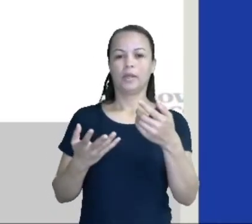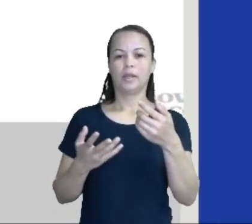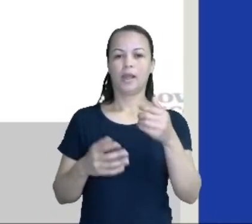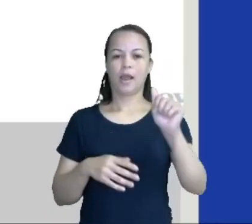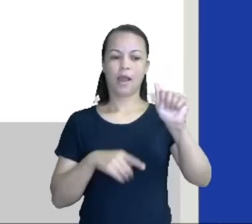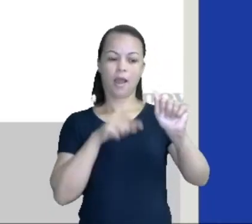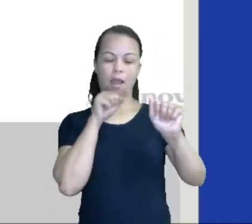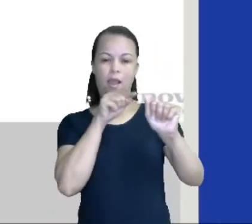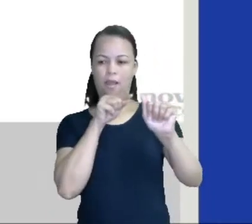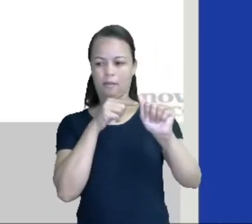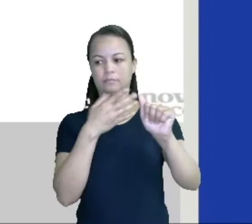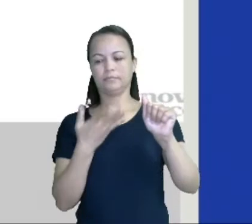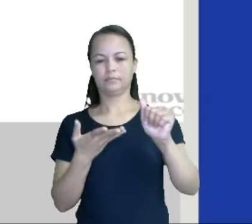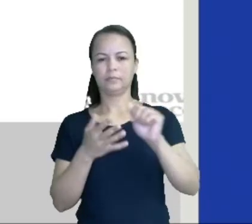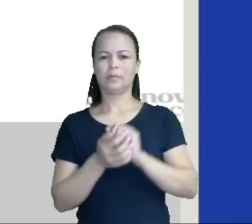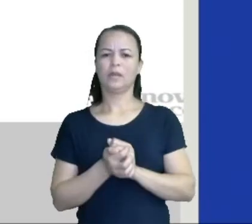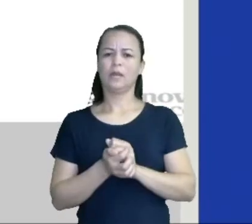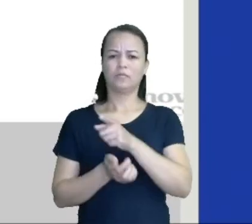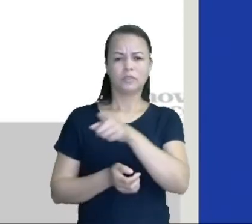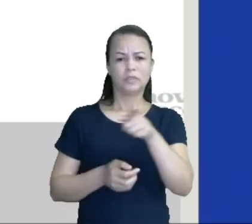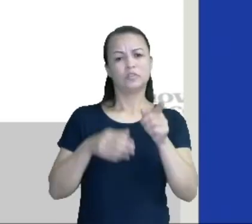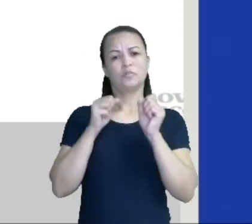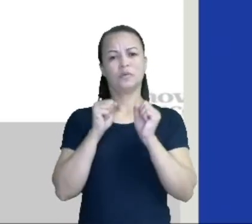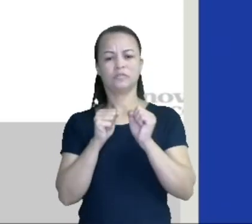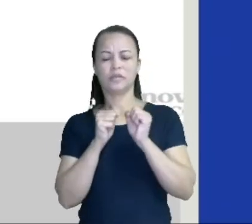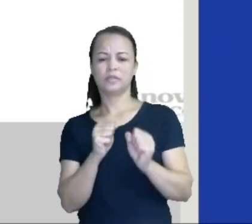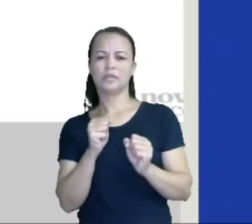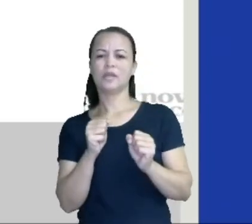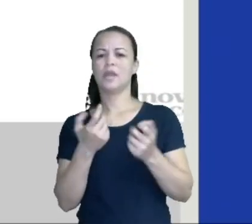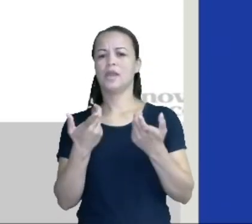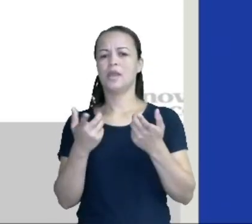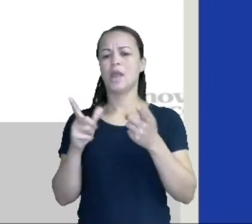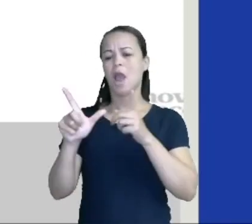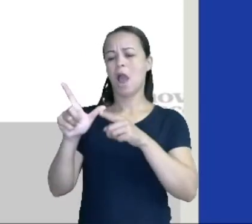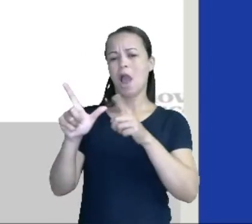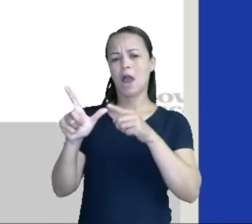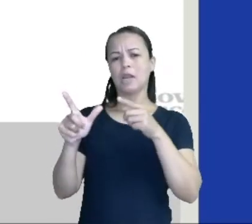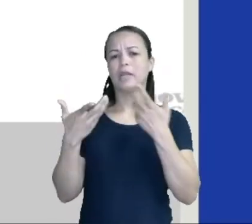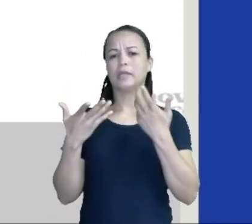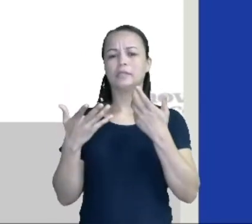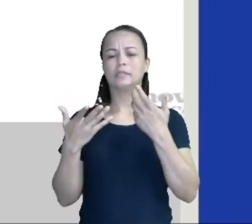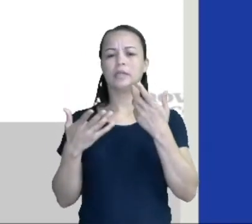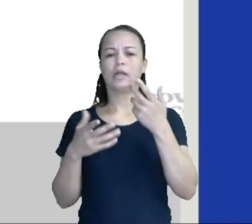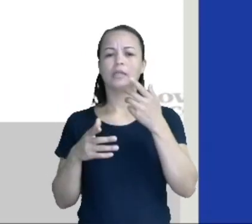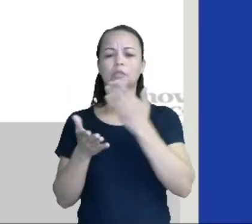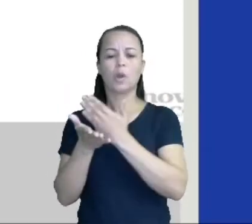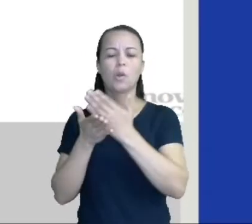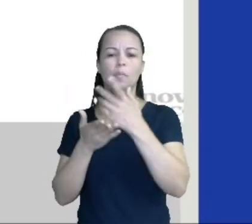você pode fazer na malha quadriculada a letra inicial do seu